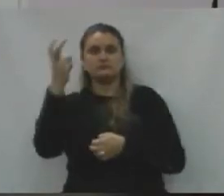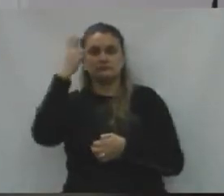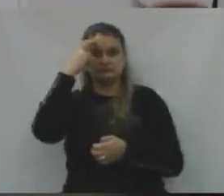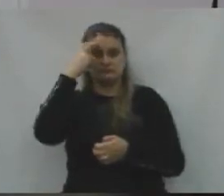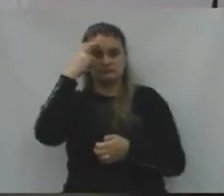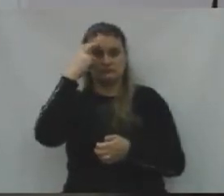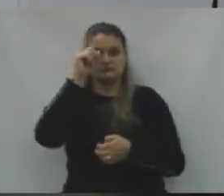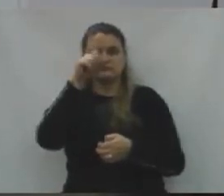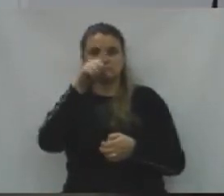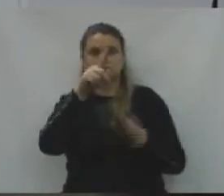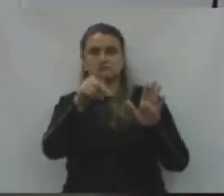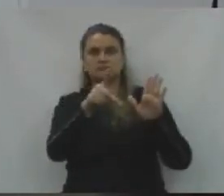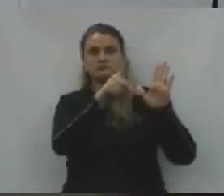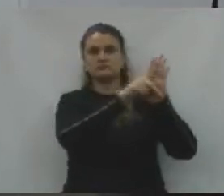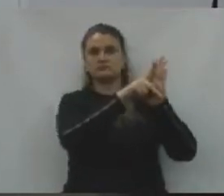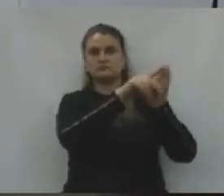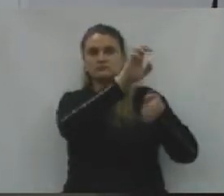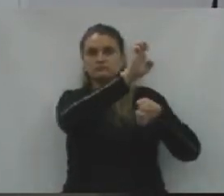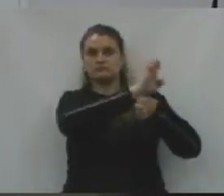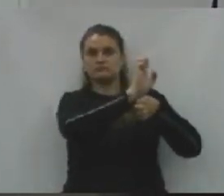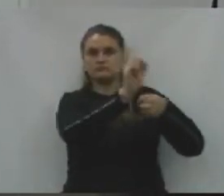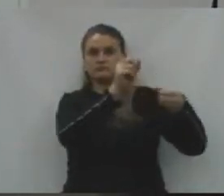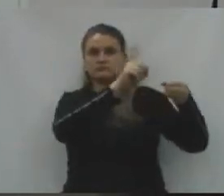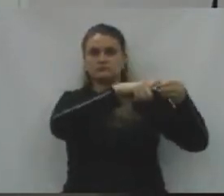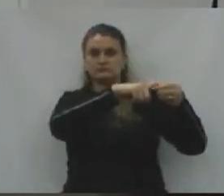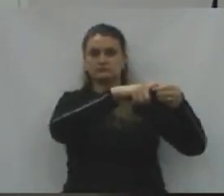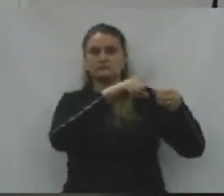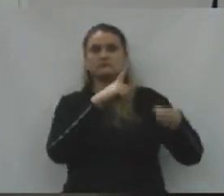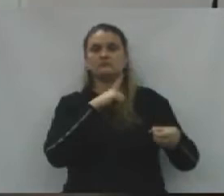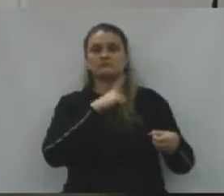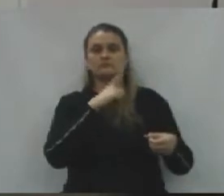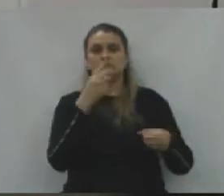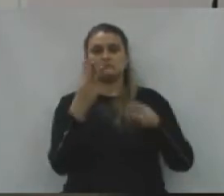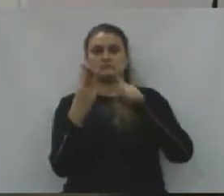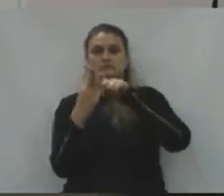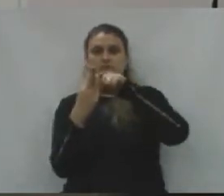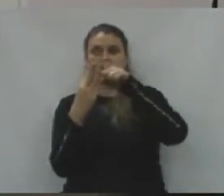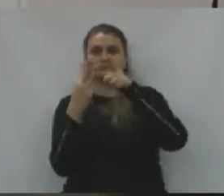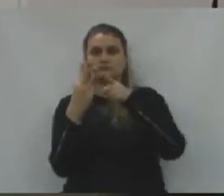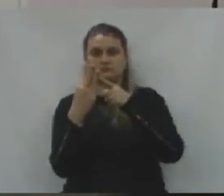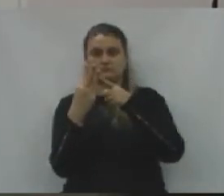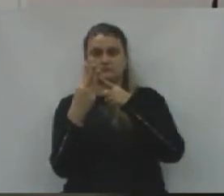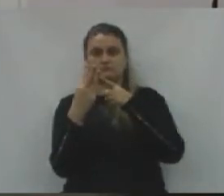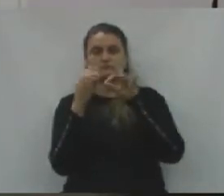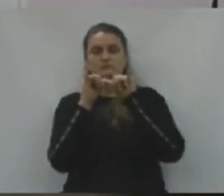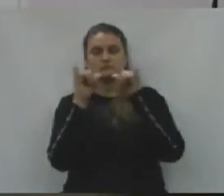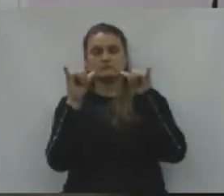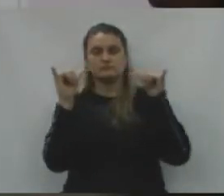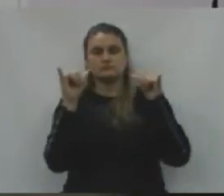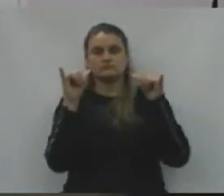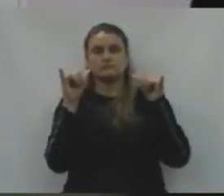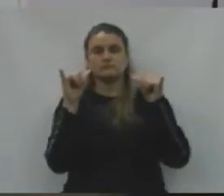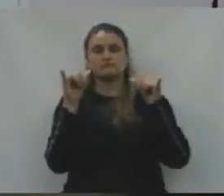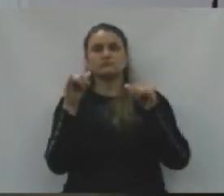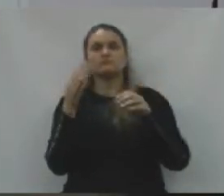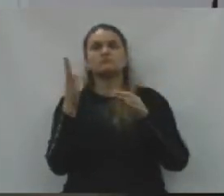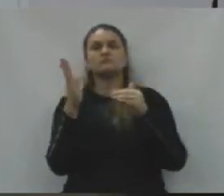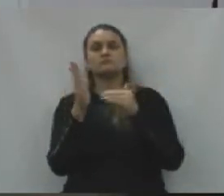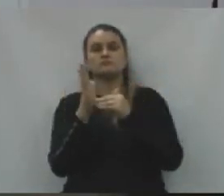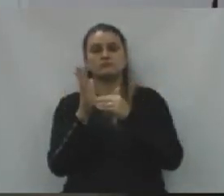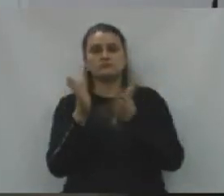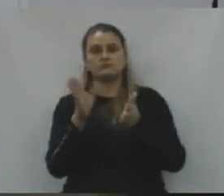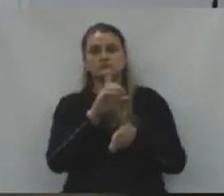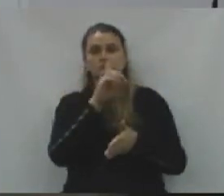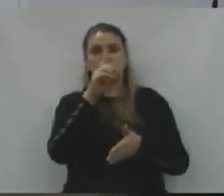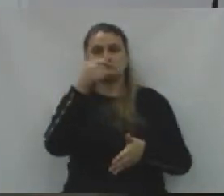Cultura, é o Patrimônio Estadual. E aqui nós temos 3, inclusive, informações técnicas, sendo essa